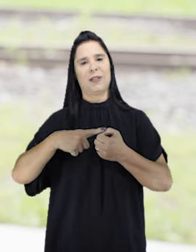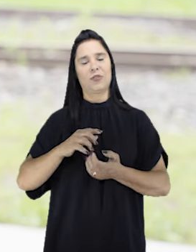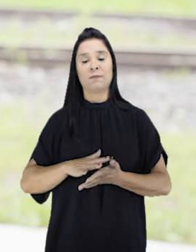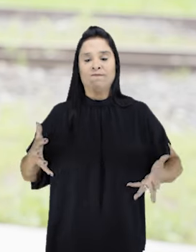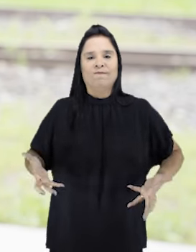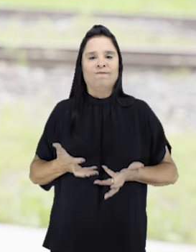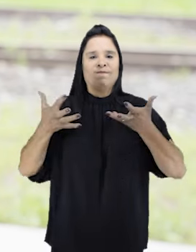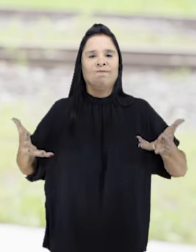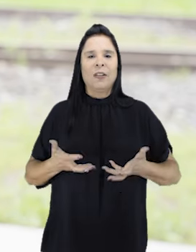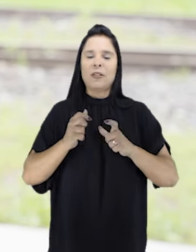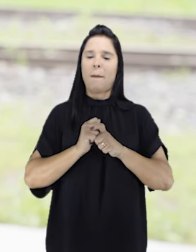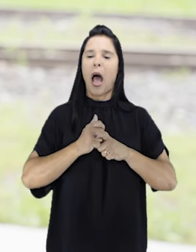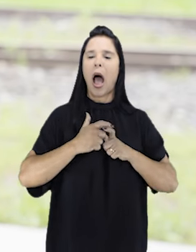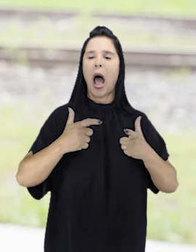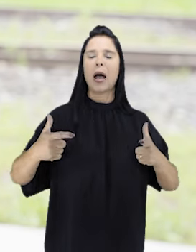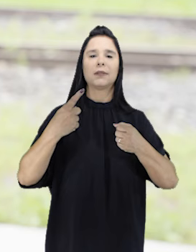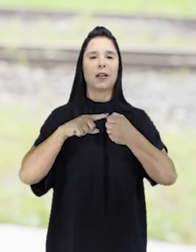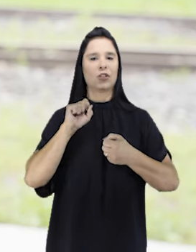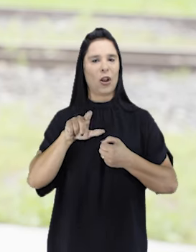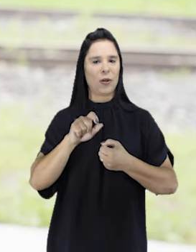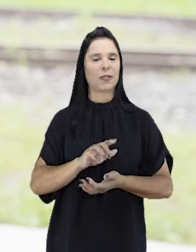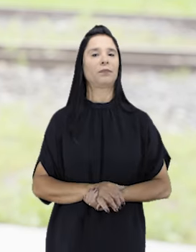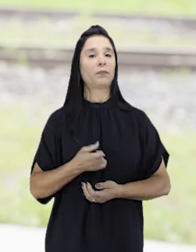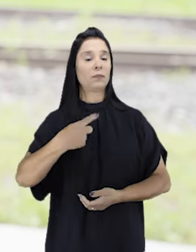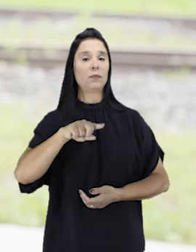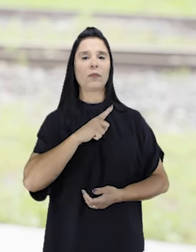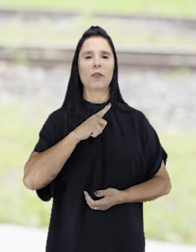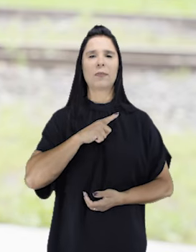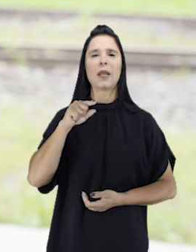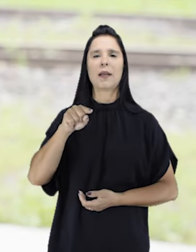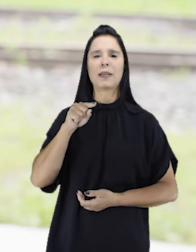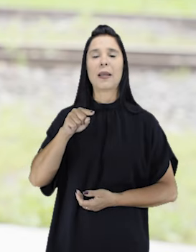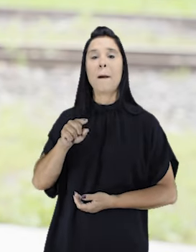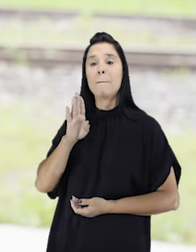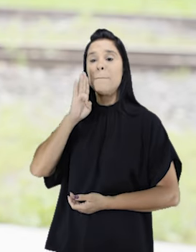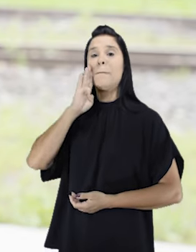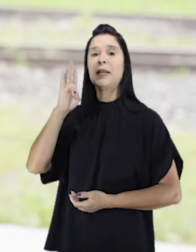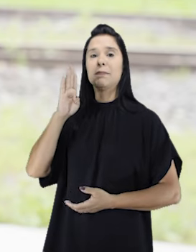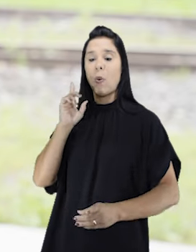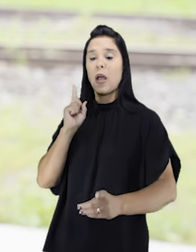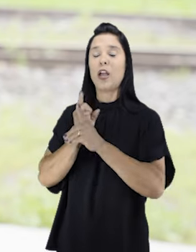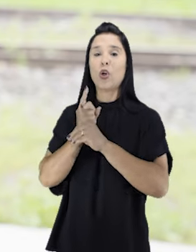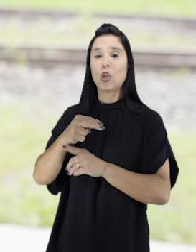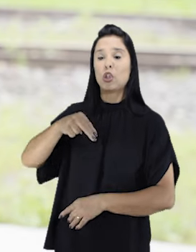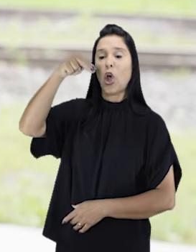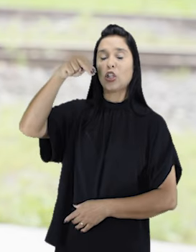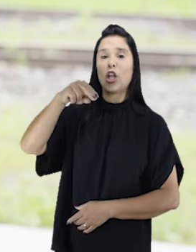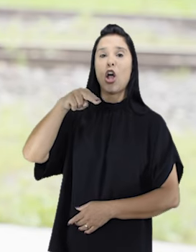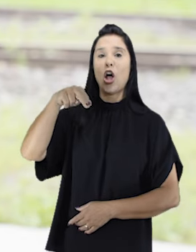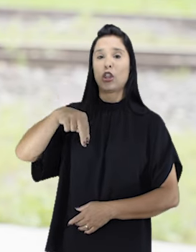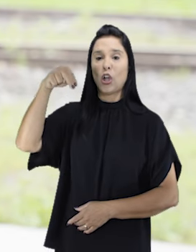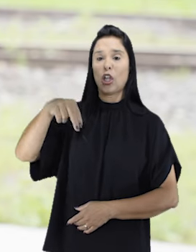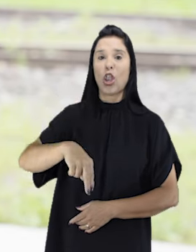nossa cidade. Impulsionou, fez crescer Alagoinhas. Nós tivemos aqui o maior entroncamento ferroviário do Norte e